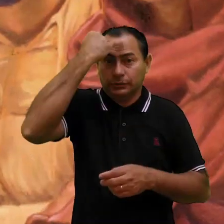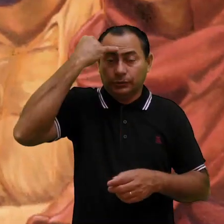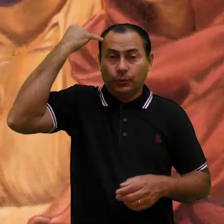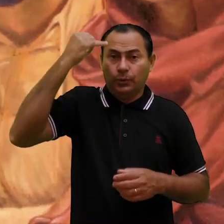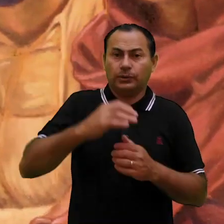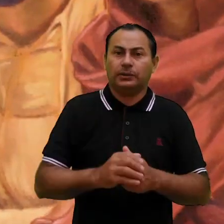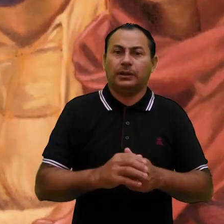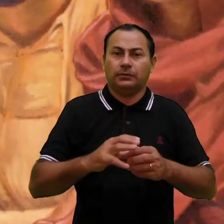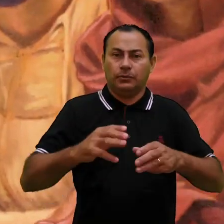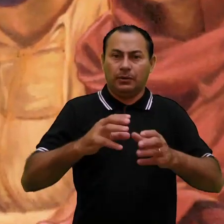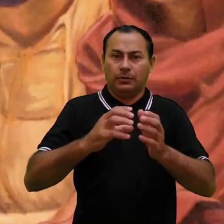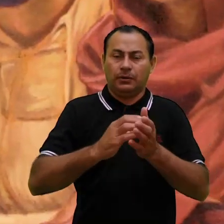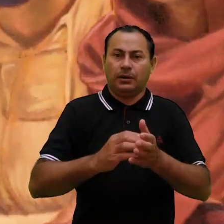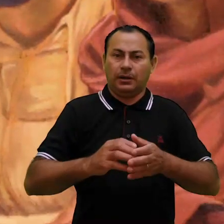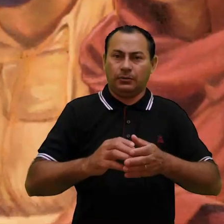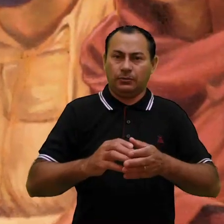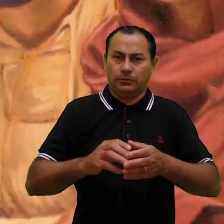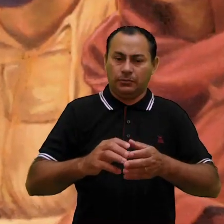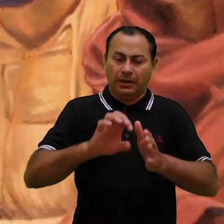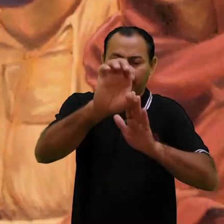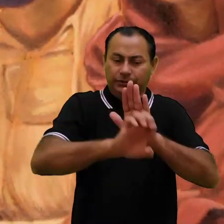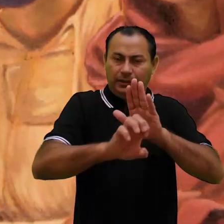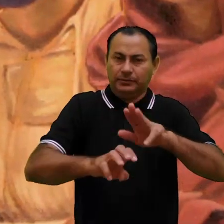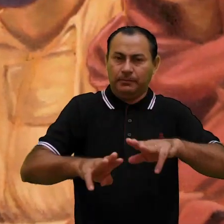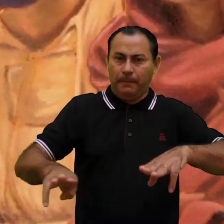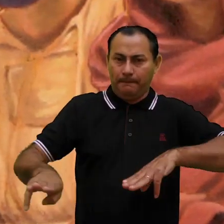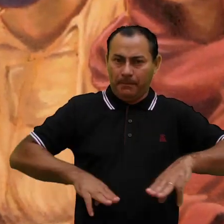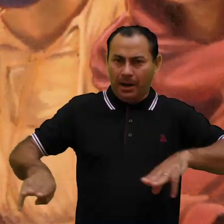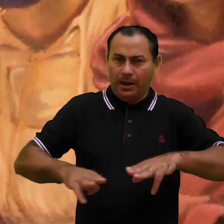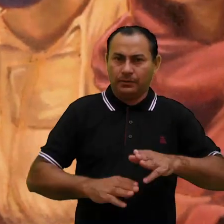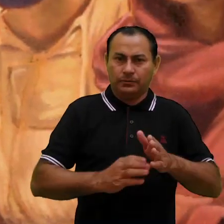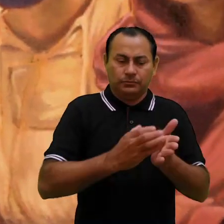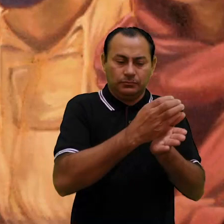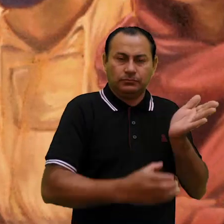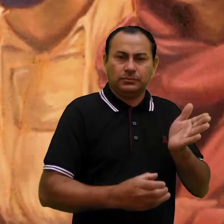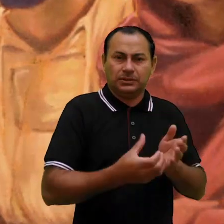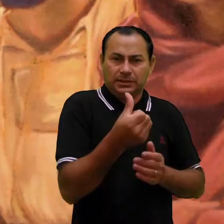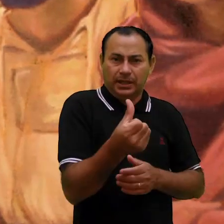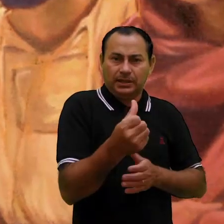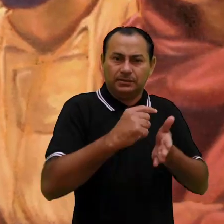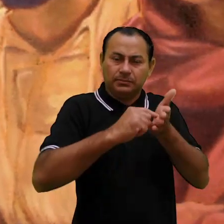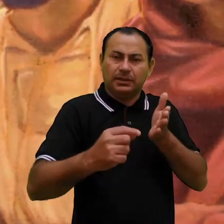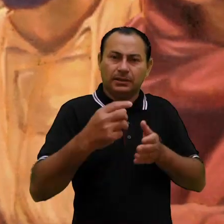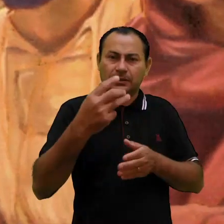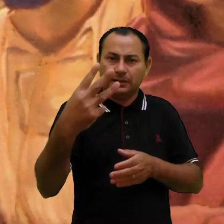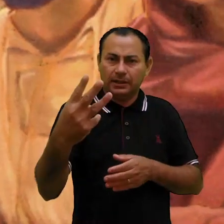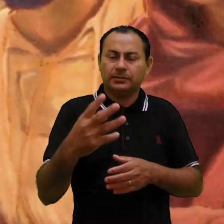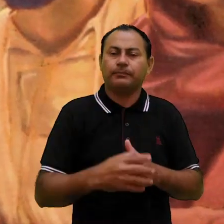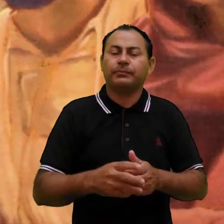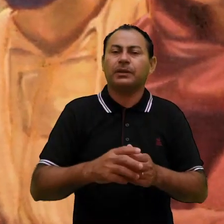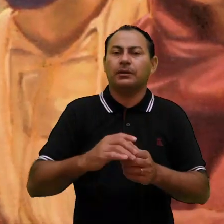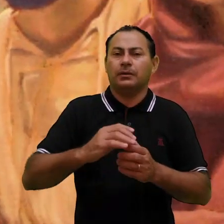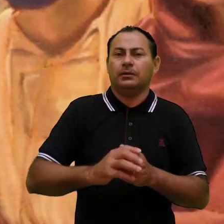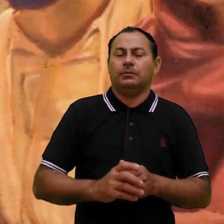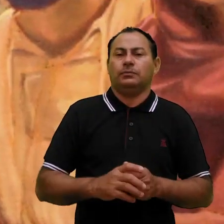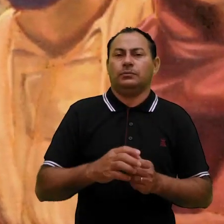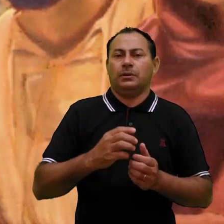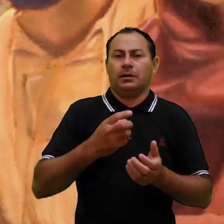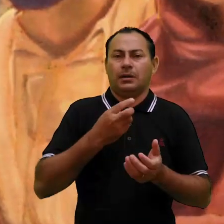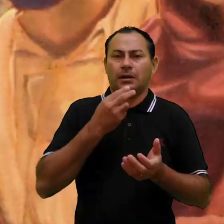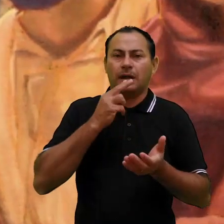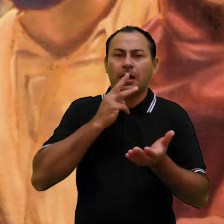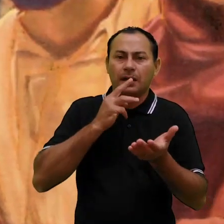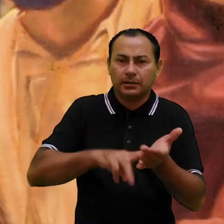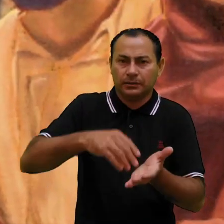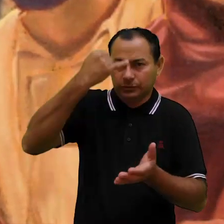6, versículo 3, é o autor desta pequena epístola. Judas conta que a sua intenção com esta